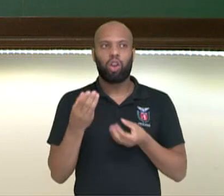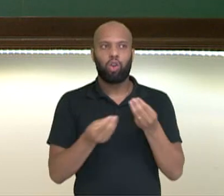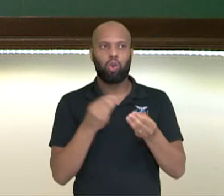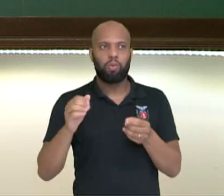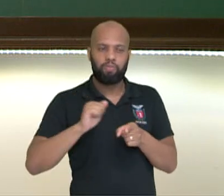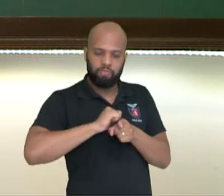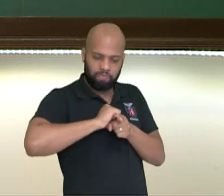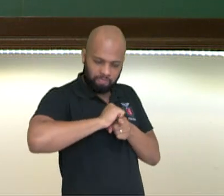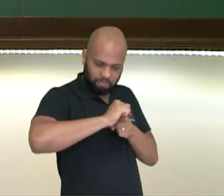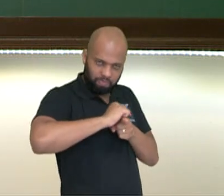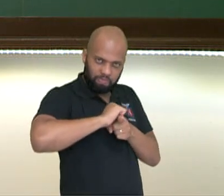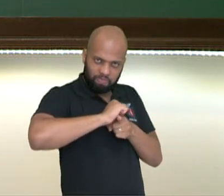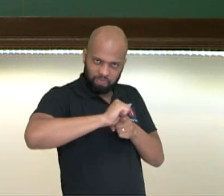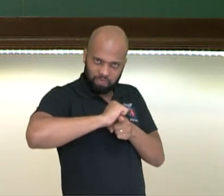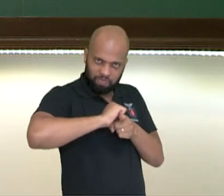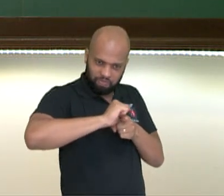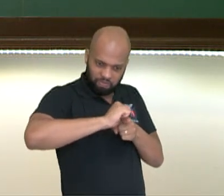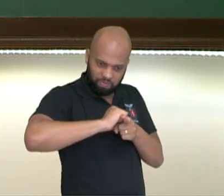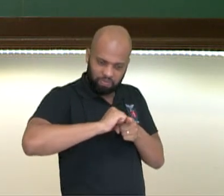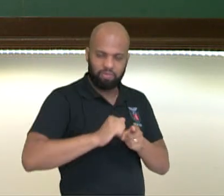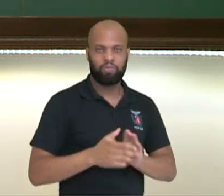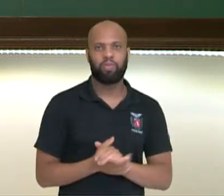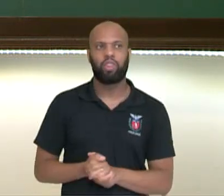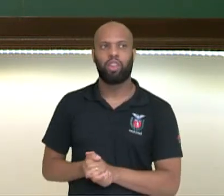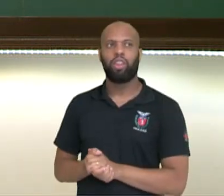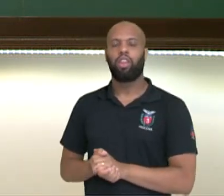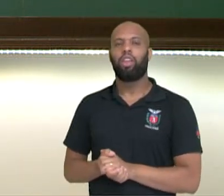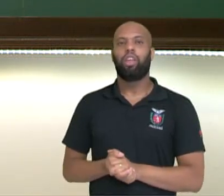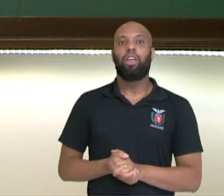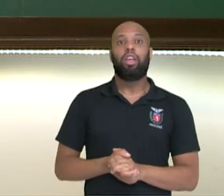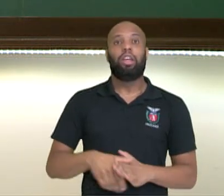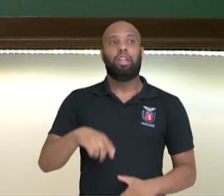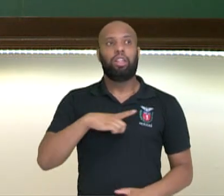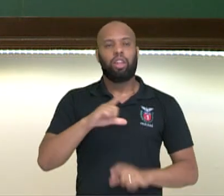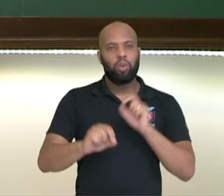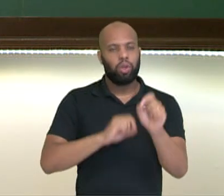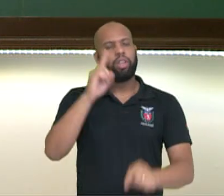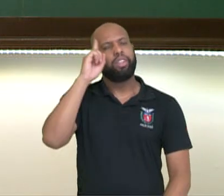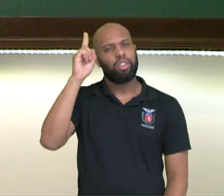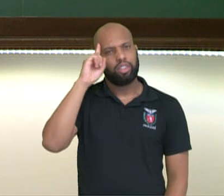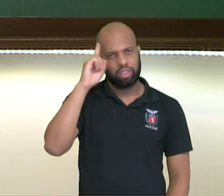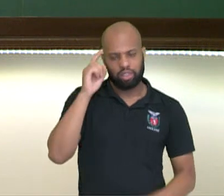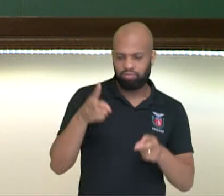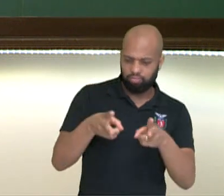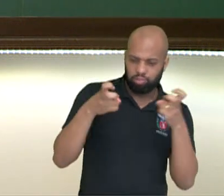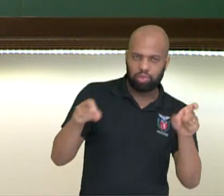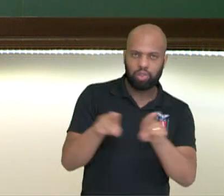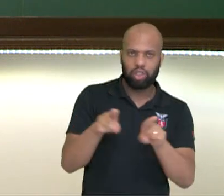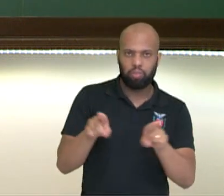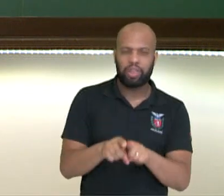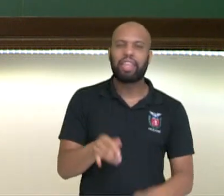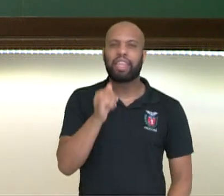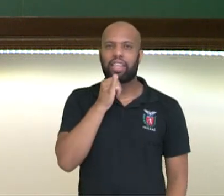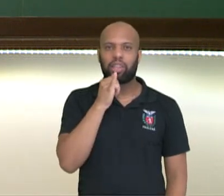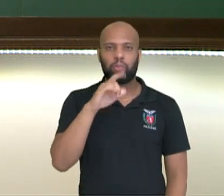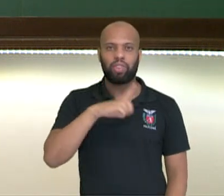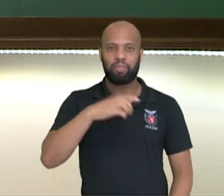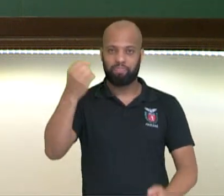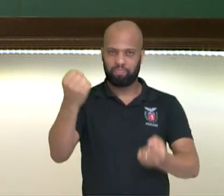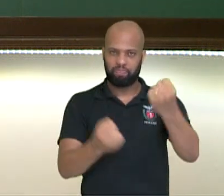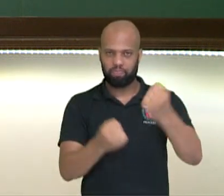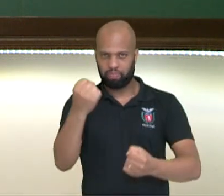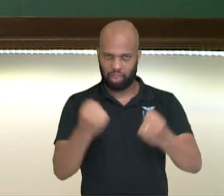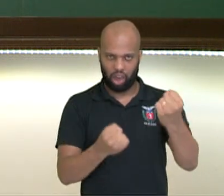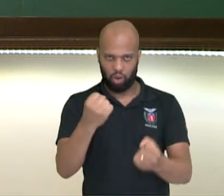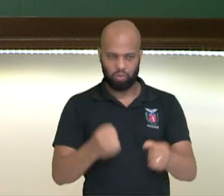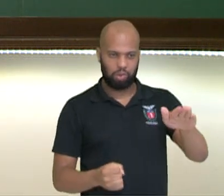dessa eletrização que é uma das mais simples que tem, e é uma que está bem no nosso dia a dia. Se alguém já levou choque do carro, choque